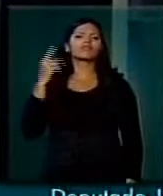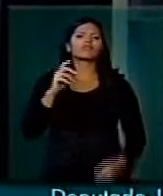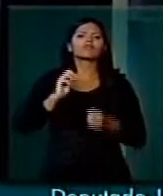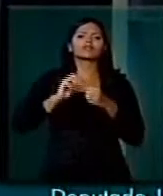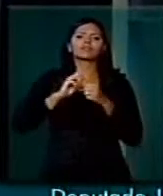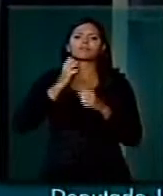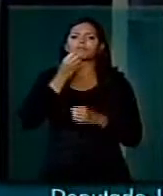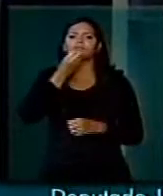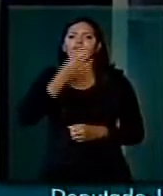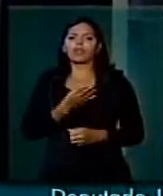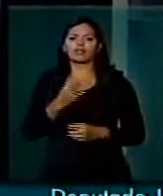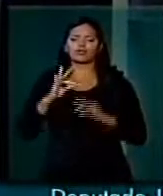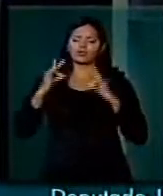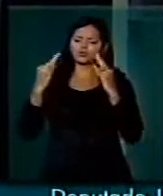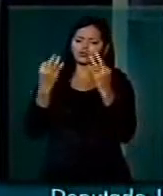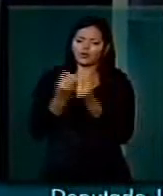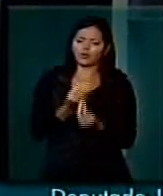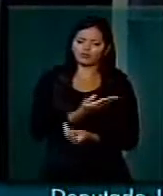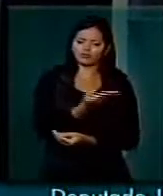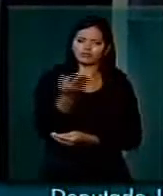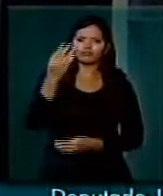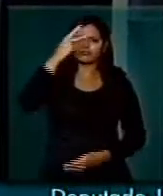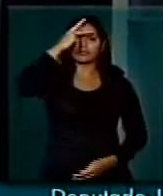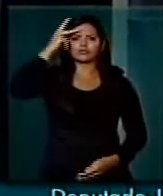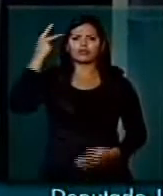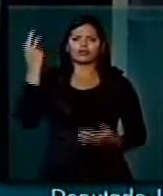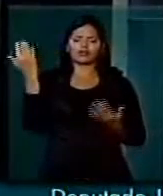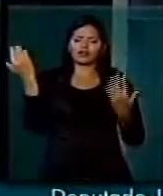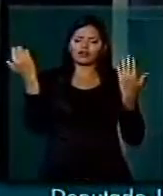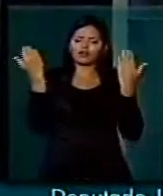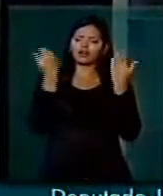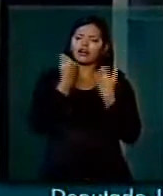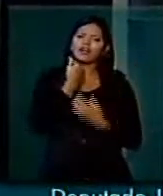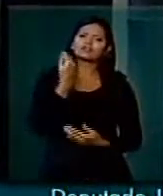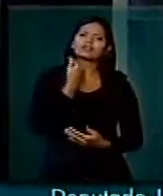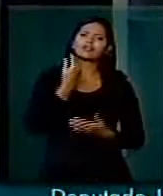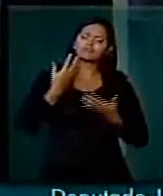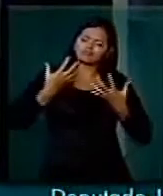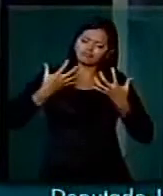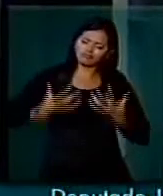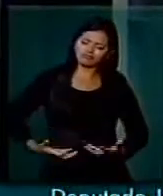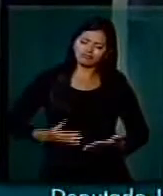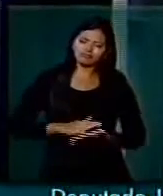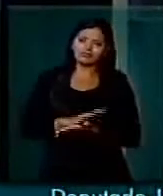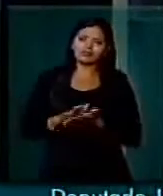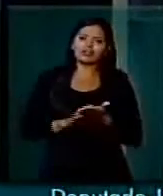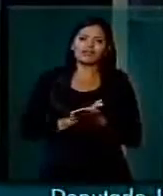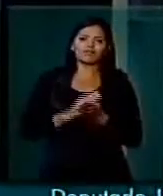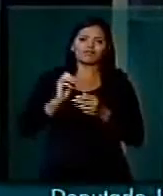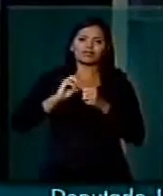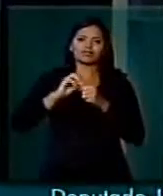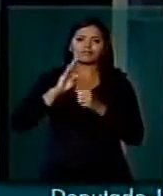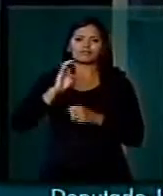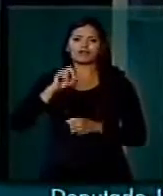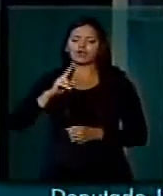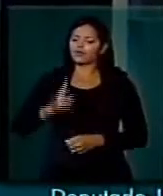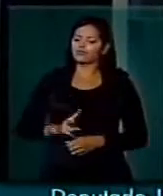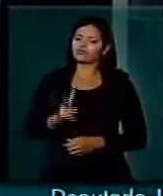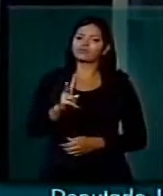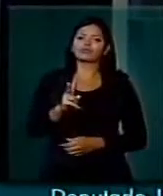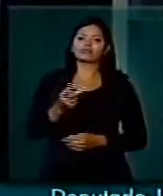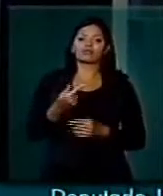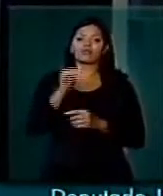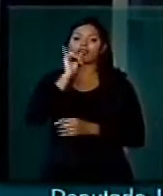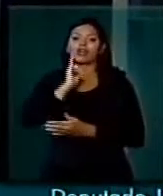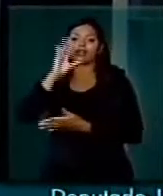bem a todos e não nos cansemos de fazer o bem. É o exemplo que a doutora Zilda